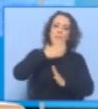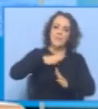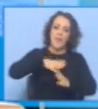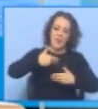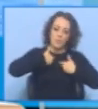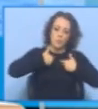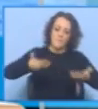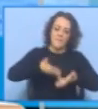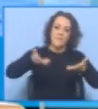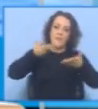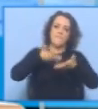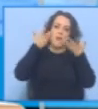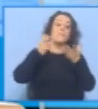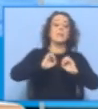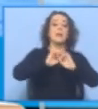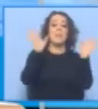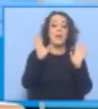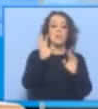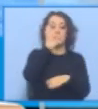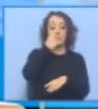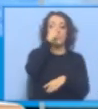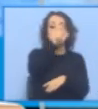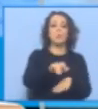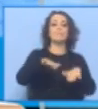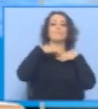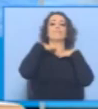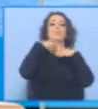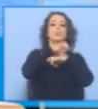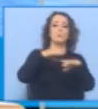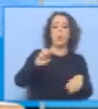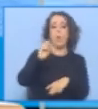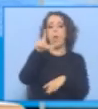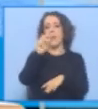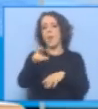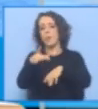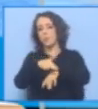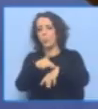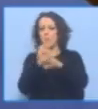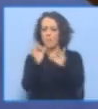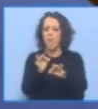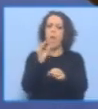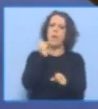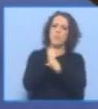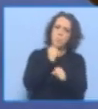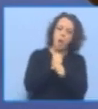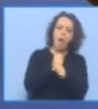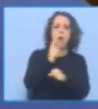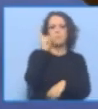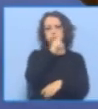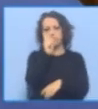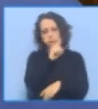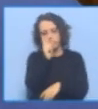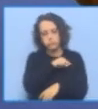é? É claro que muitas vezes cuidar de alguém que está no hospital, cuidar de alguém que está num lar doente, dá trabalho, incomoda.